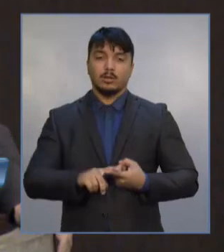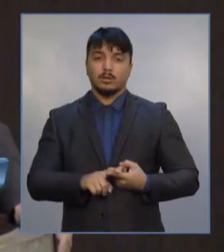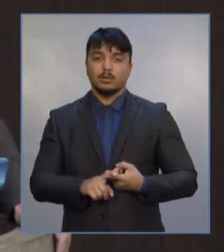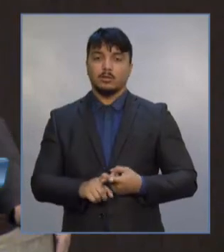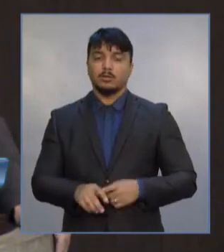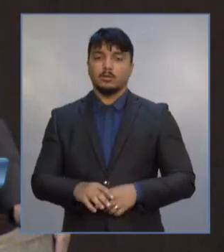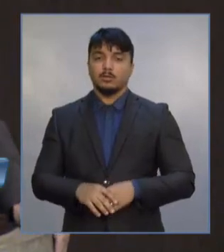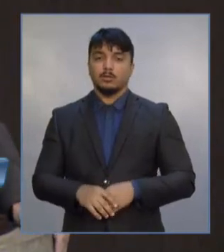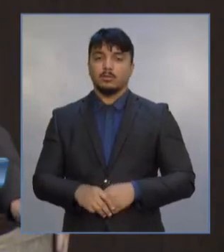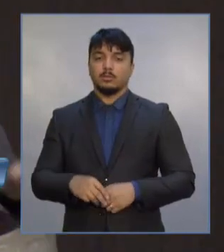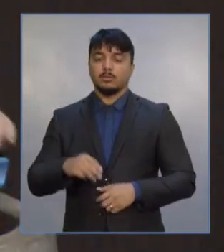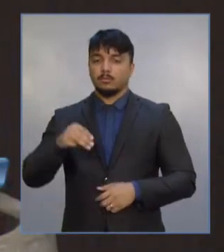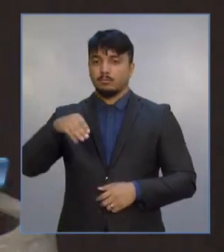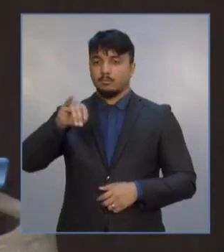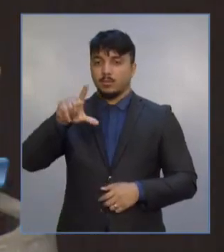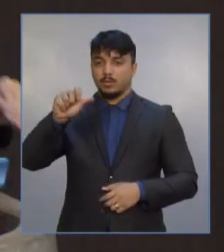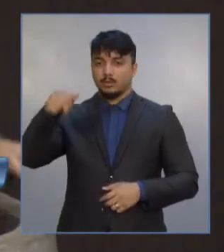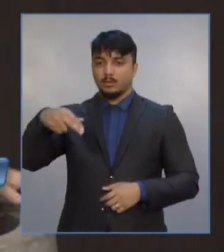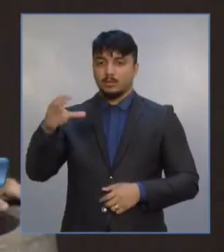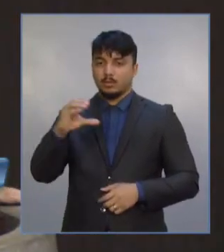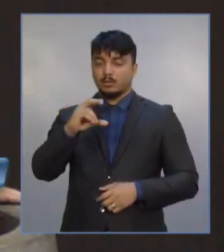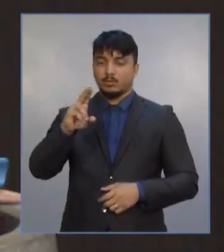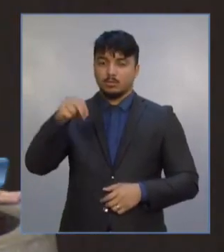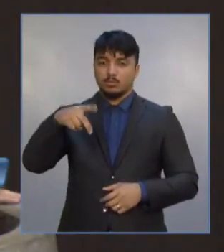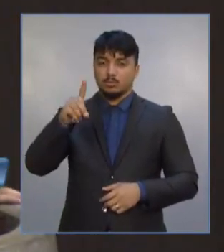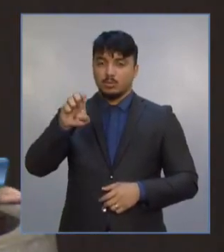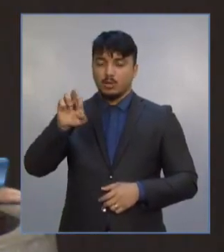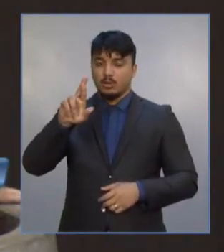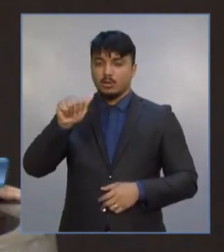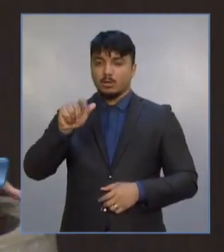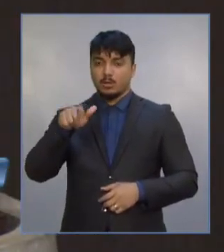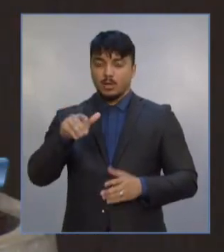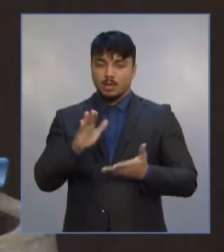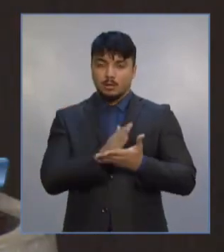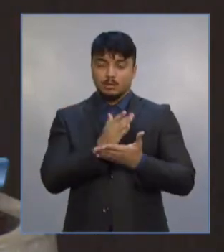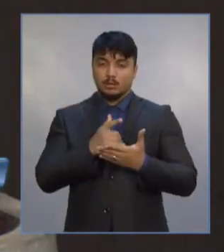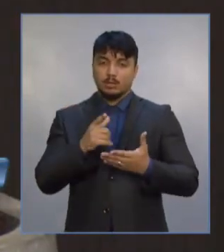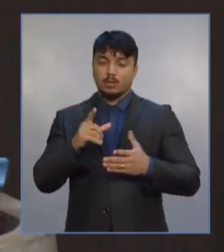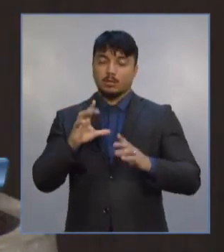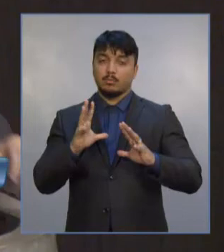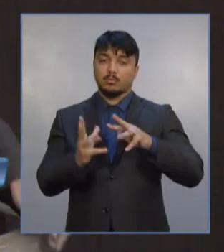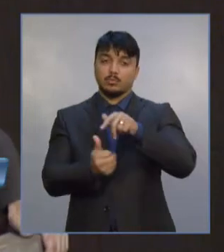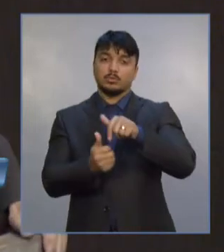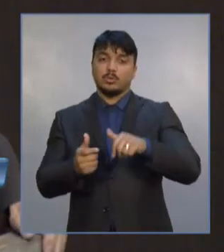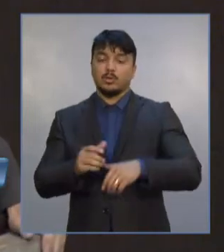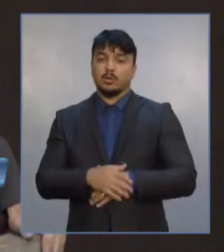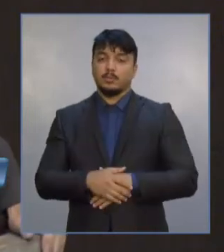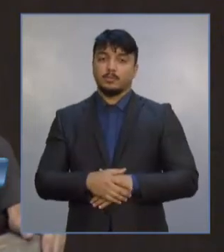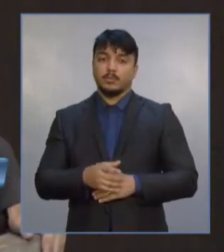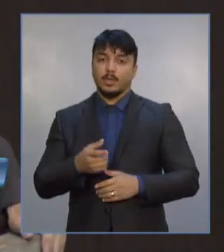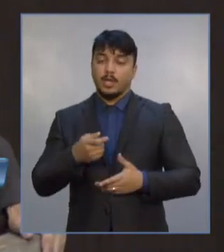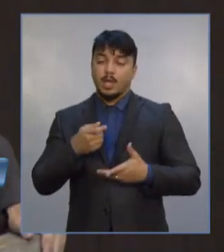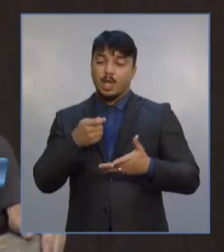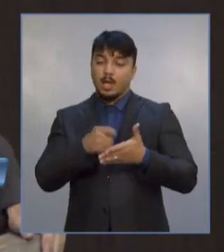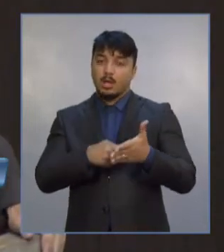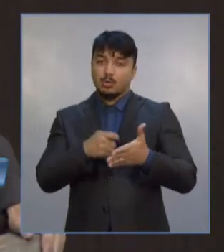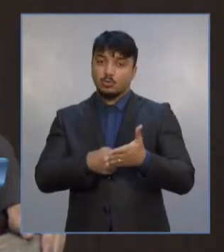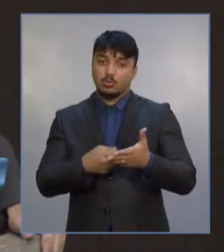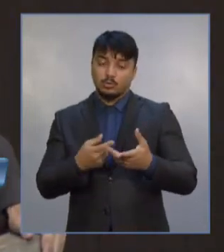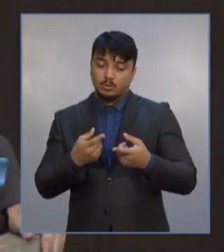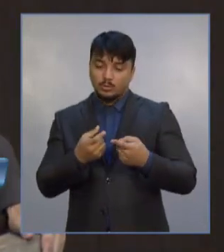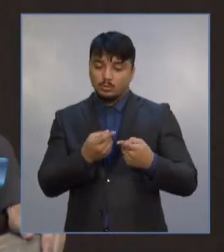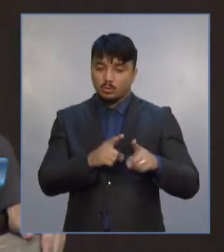Milan Kundera, numa das páginas brilhantes da literatura mundial, dizia que a luta contra o poder é a luta da memória contra o